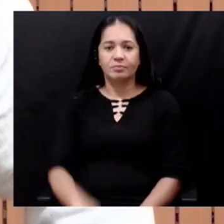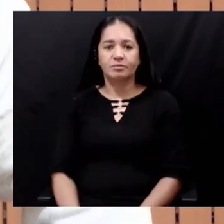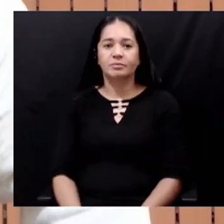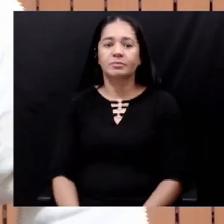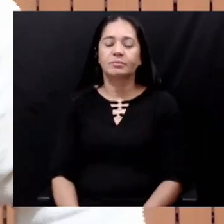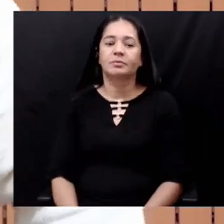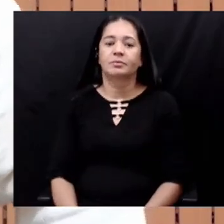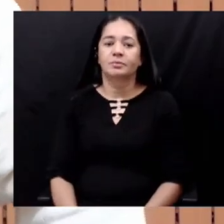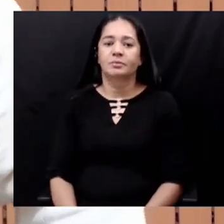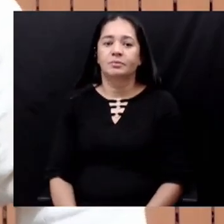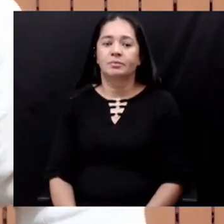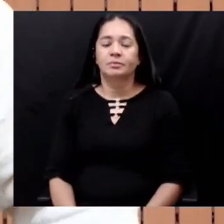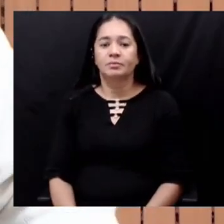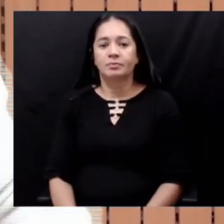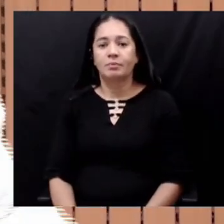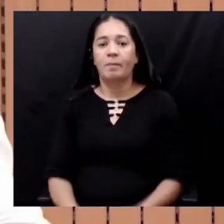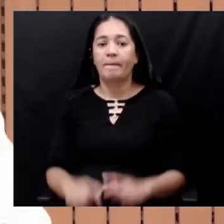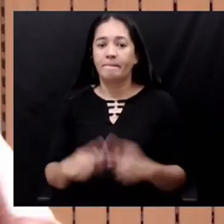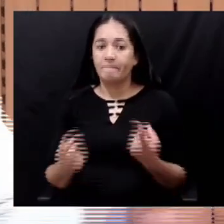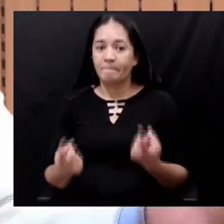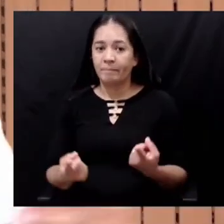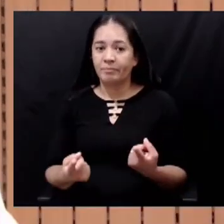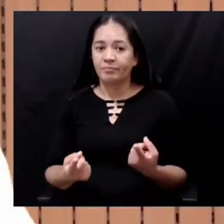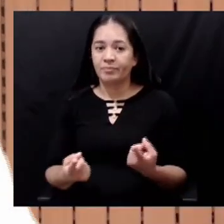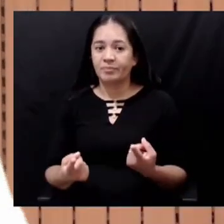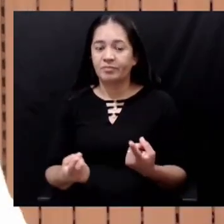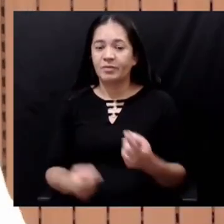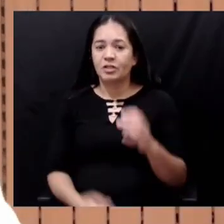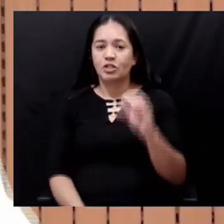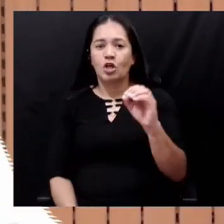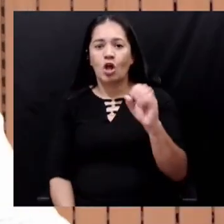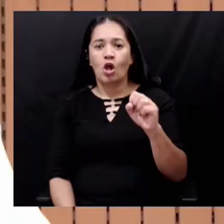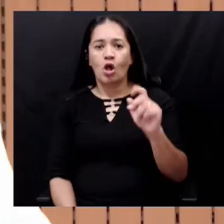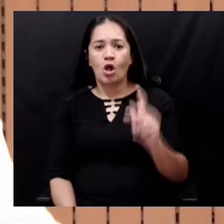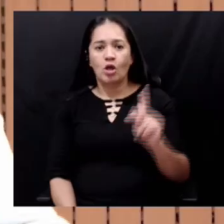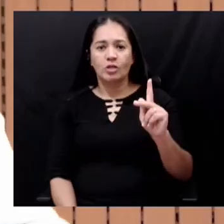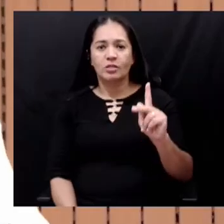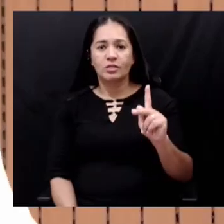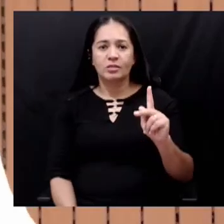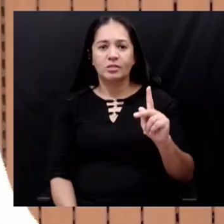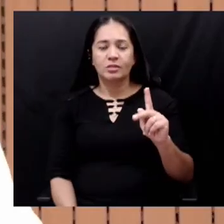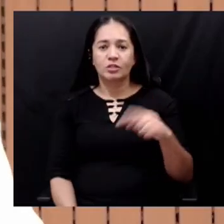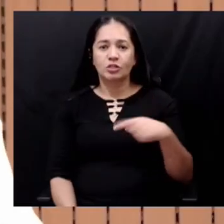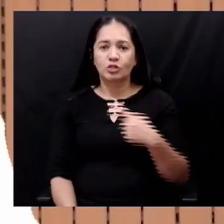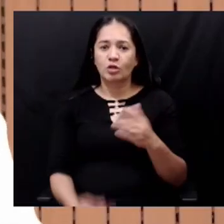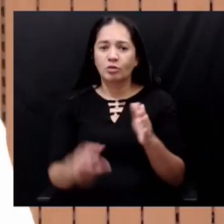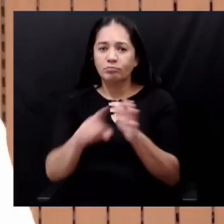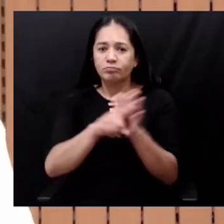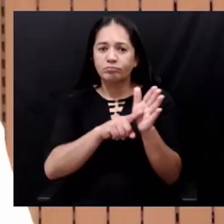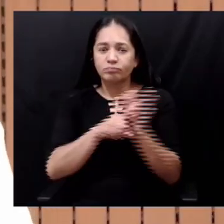que existe de OSC, tem lá no cadastro, que nós fizemos esse levantamento. Se você coloca lá cursinho,